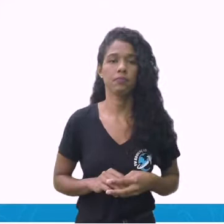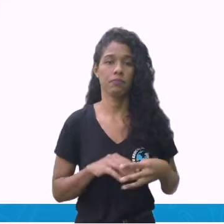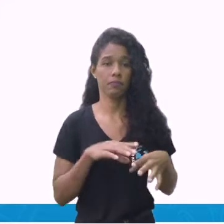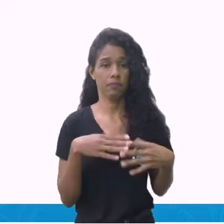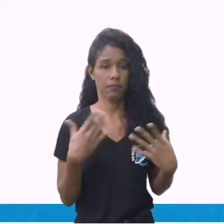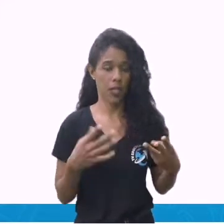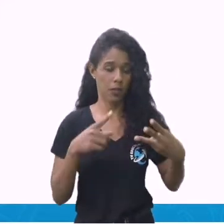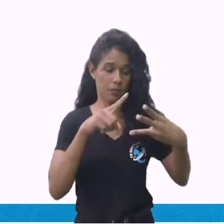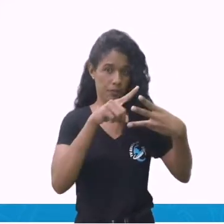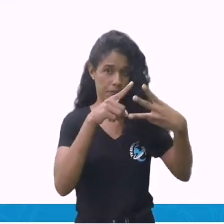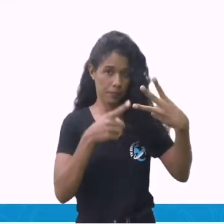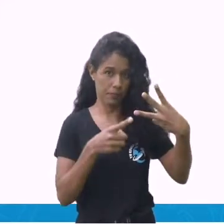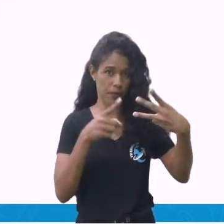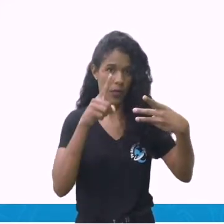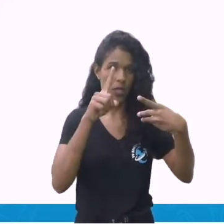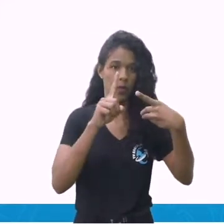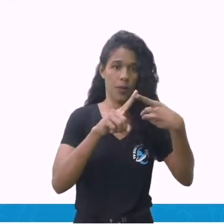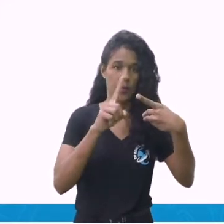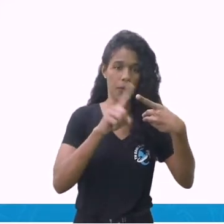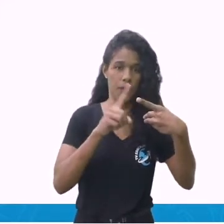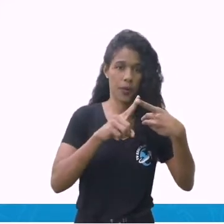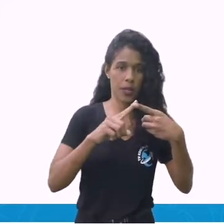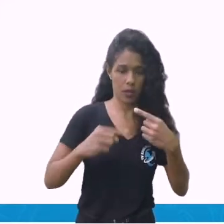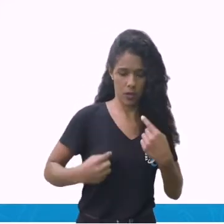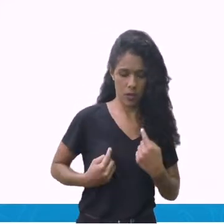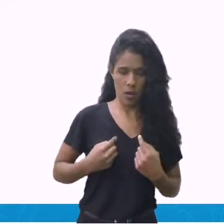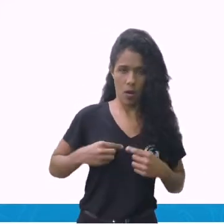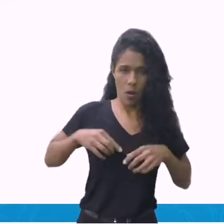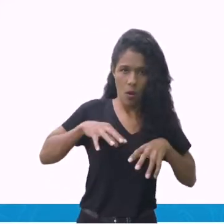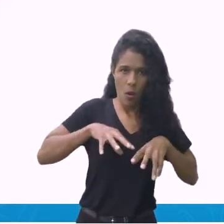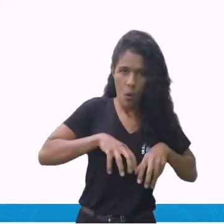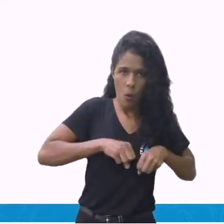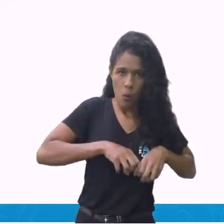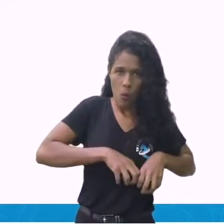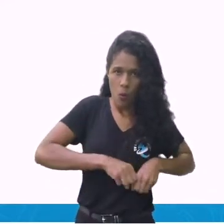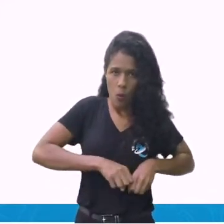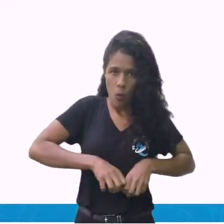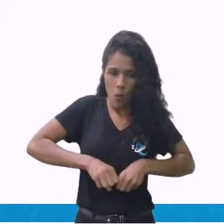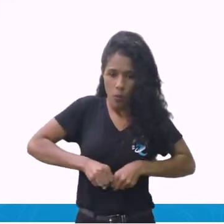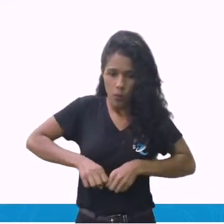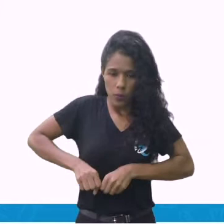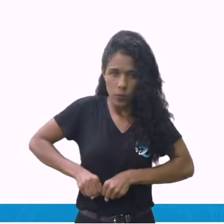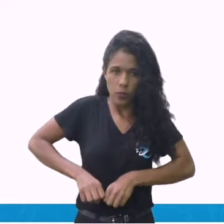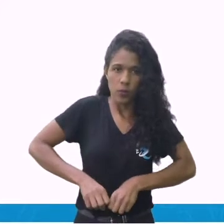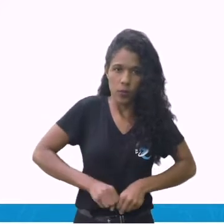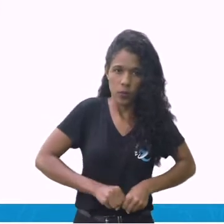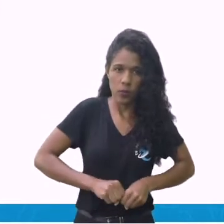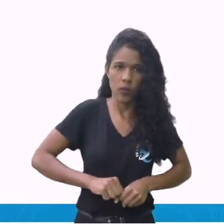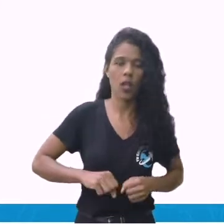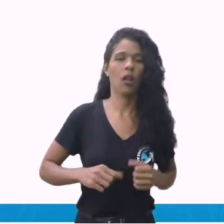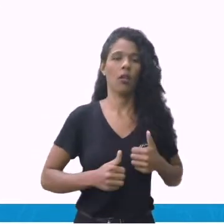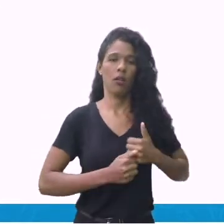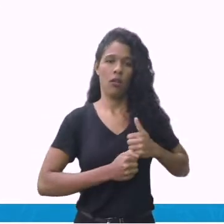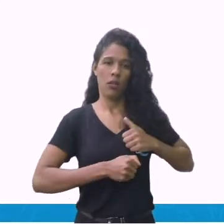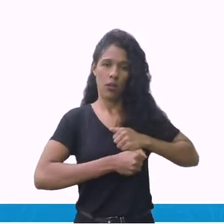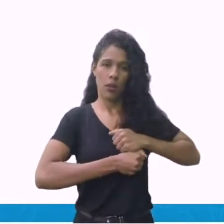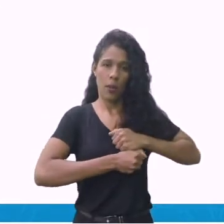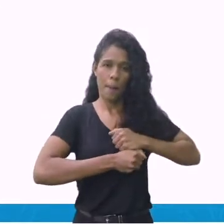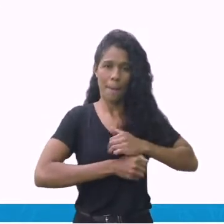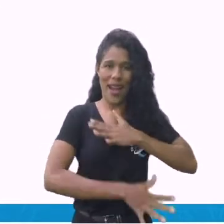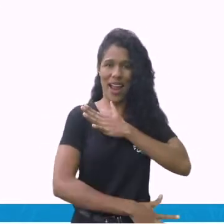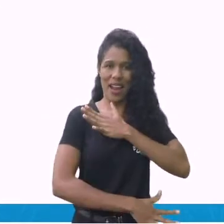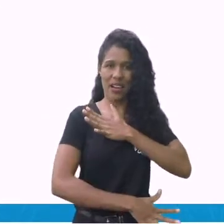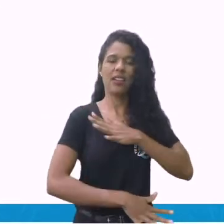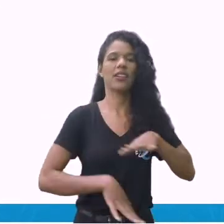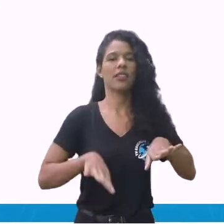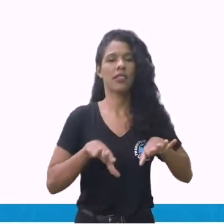São eles: o sistema digestório, o sistema cardiovascular e o